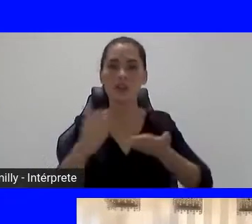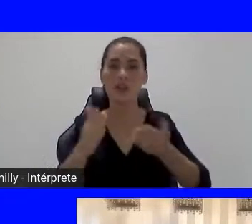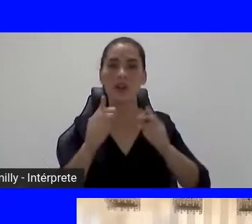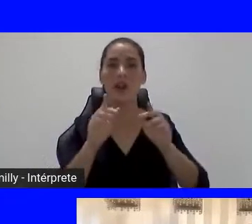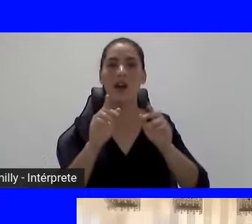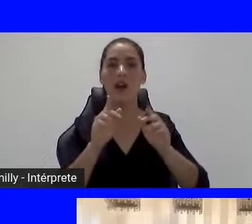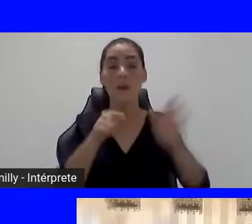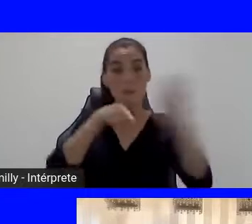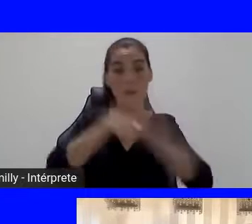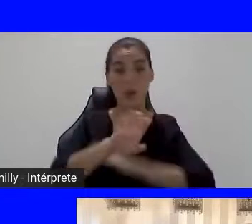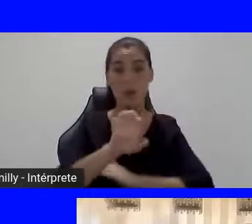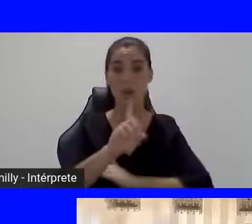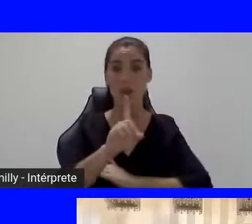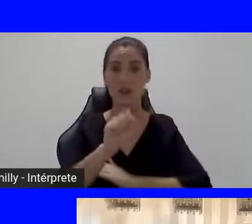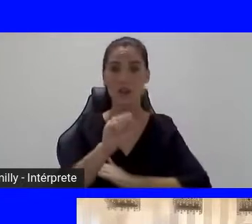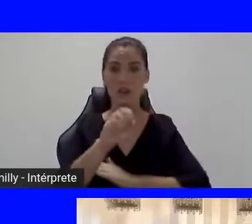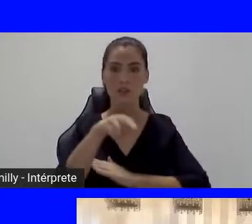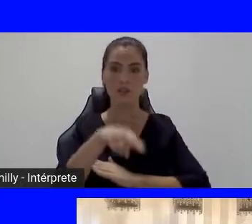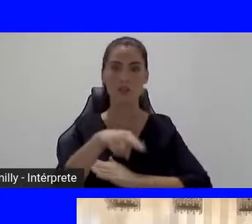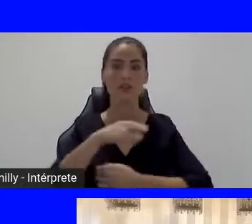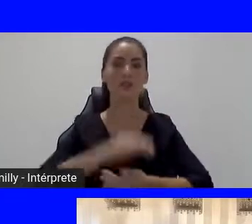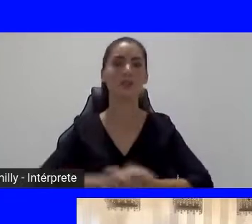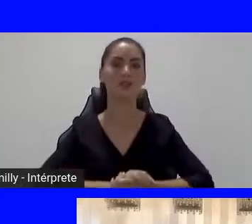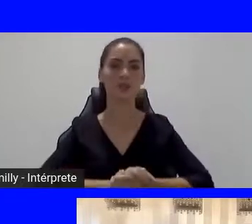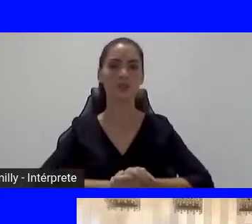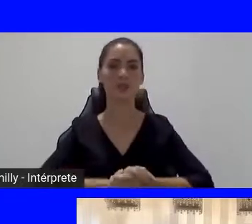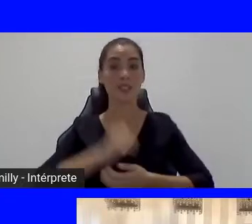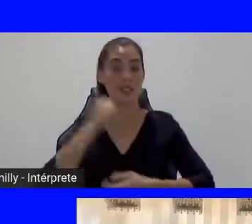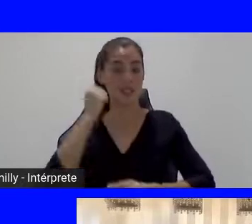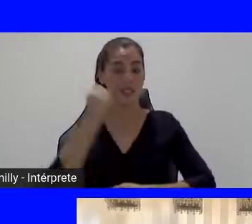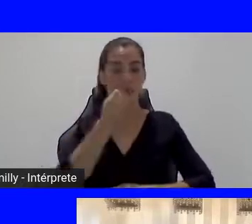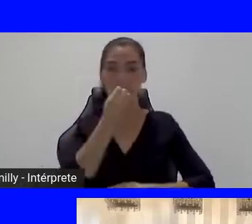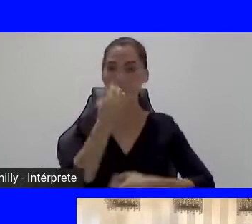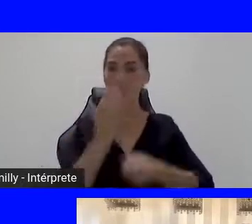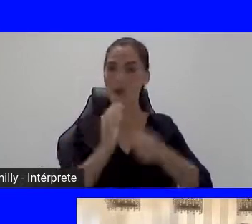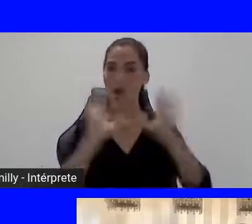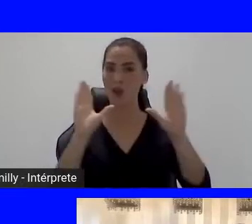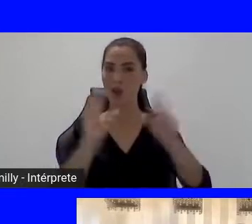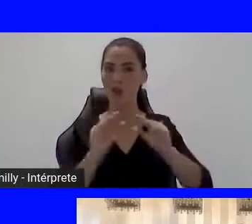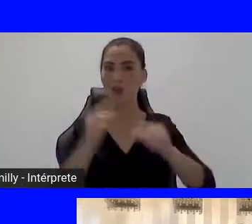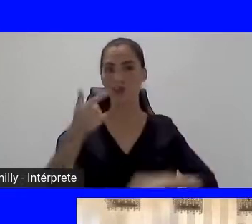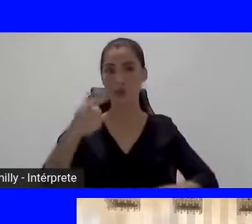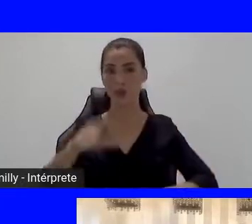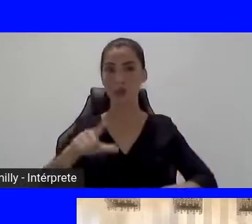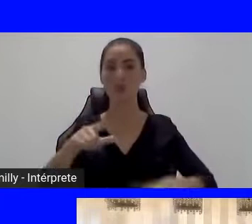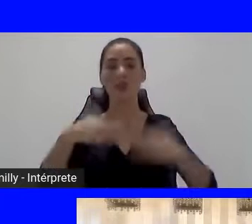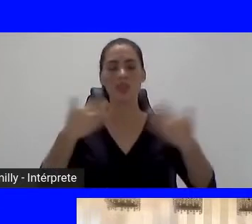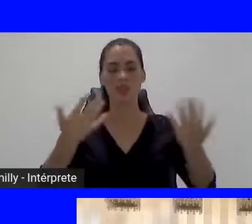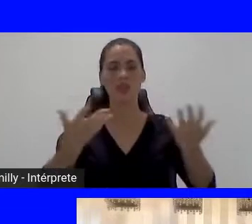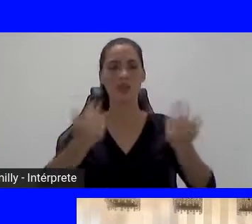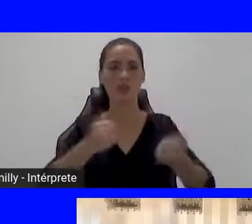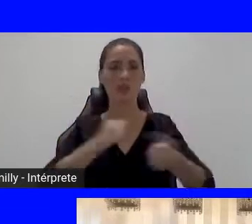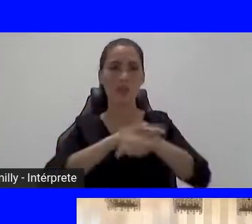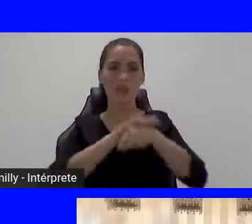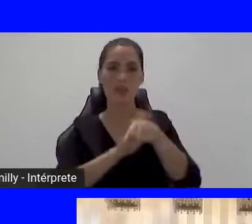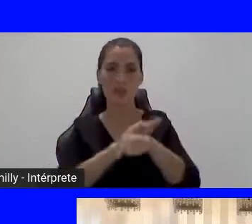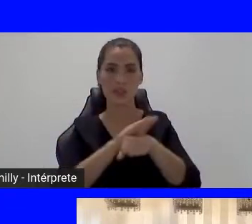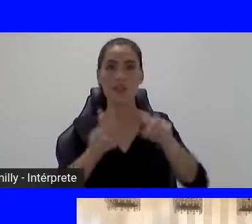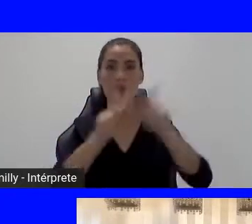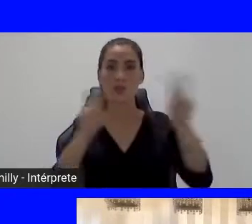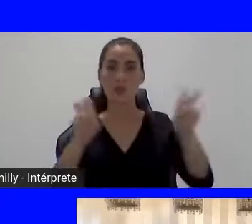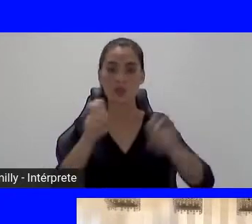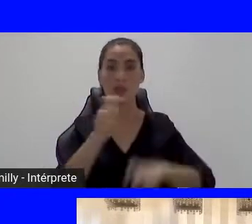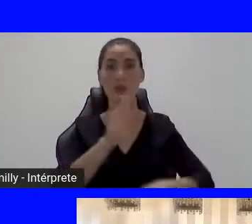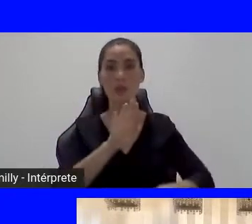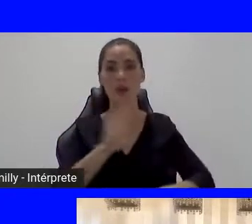Edson. Senadora, boa noite mais uma vez. Enfim, nós vamos conversar ainda muito sobre eleição presidencial, mas não